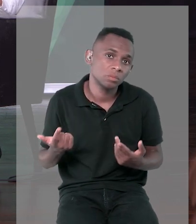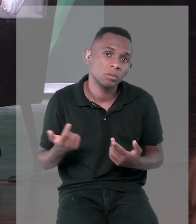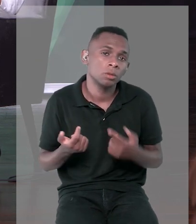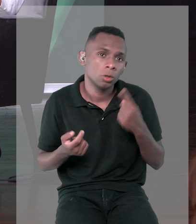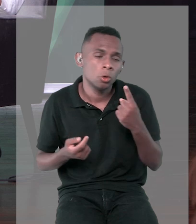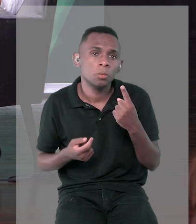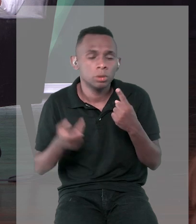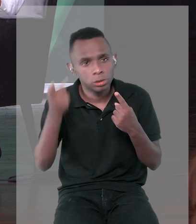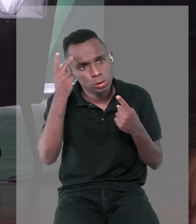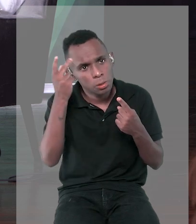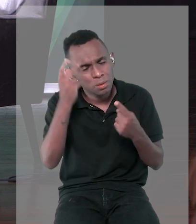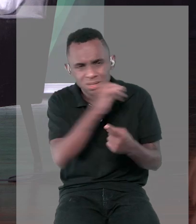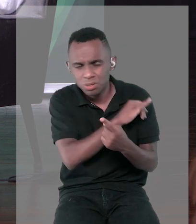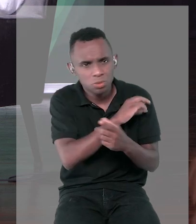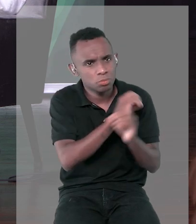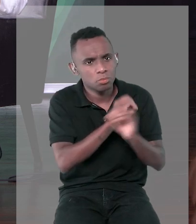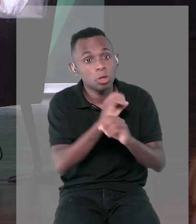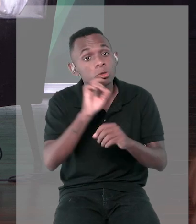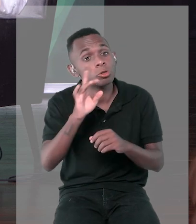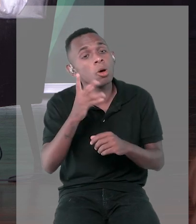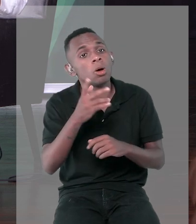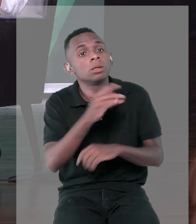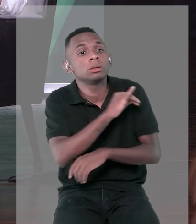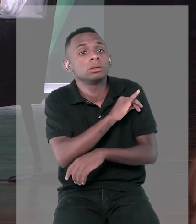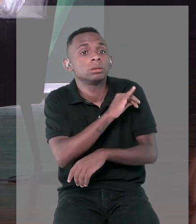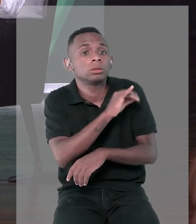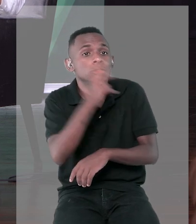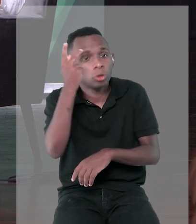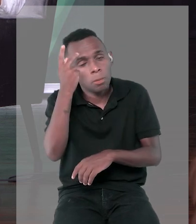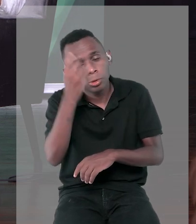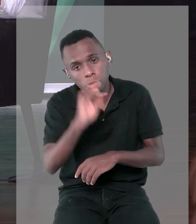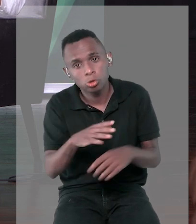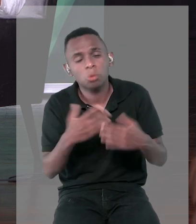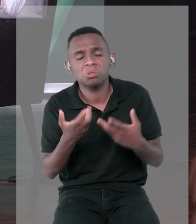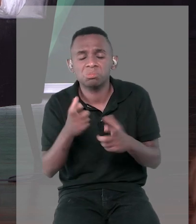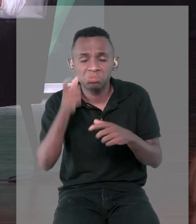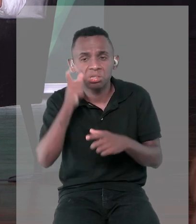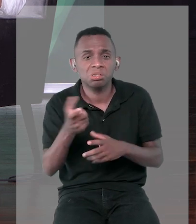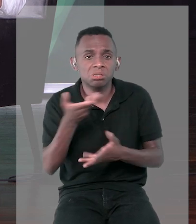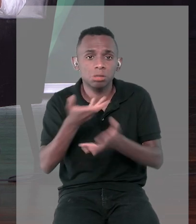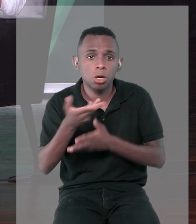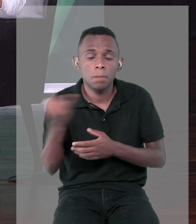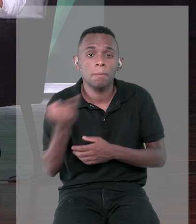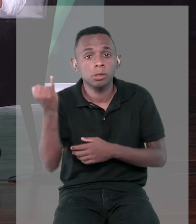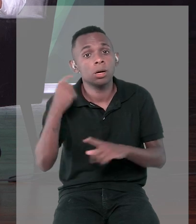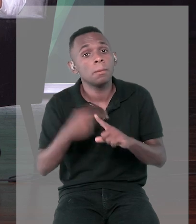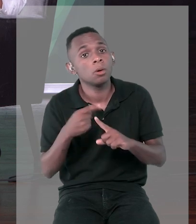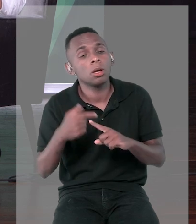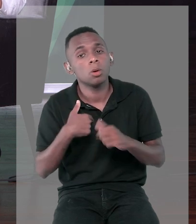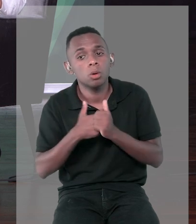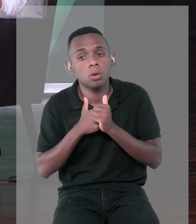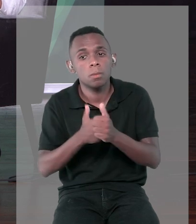menos uma em São Paulo, no Rio não houve, só em São Paulo. E eu acho muito interessante essa conversa, né, que ele propõe, porque